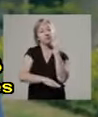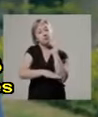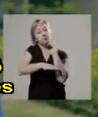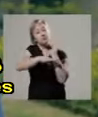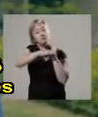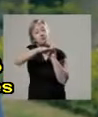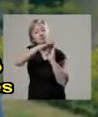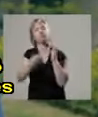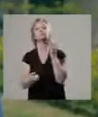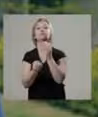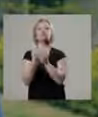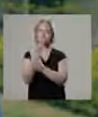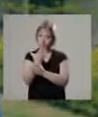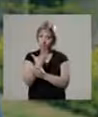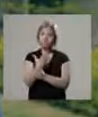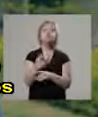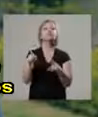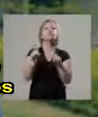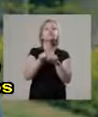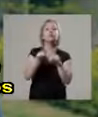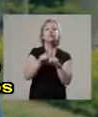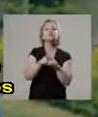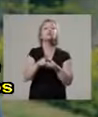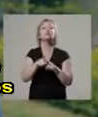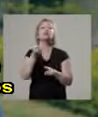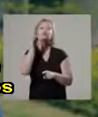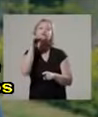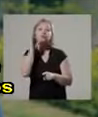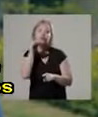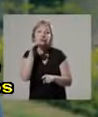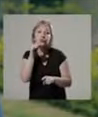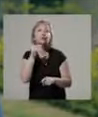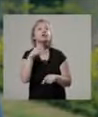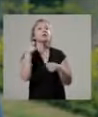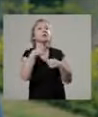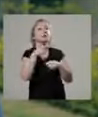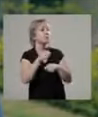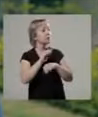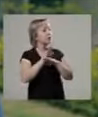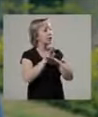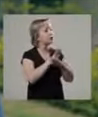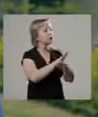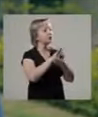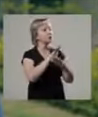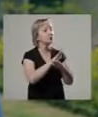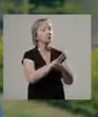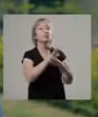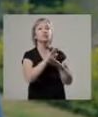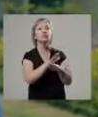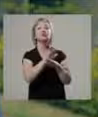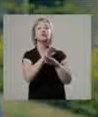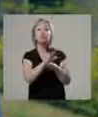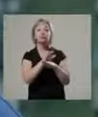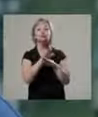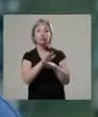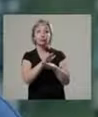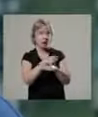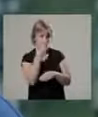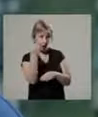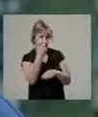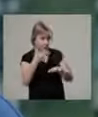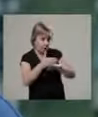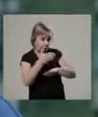construir elevadores, colocar elevador nas estações novas e funcionário nas estações já